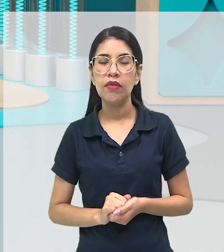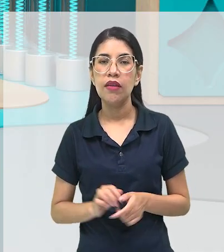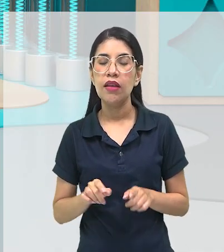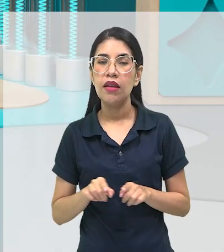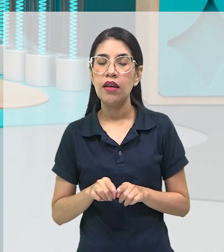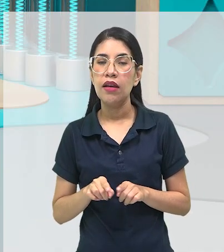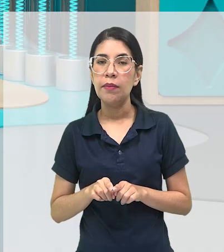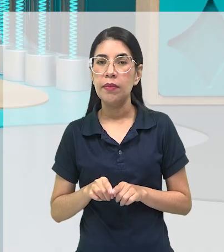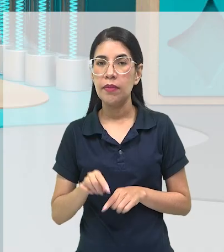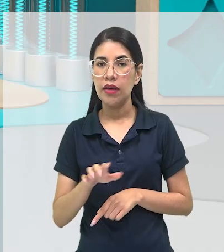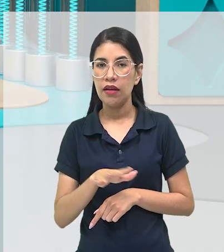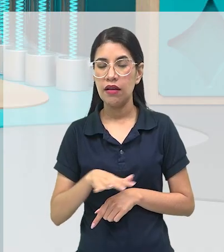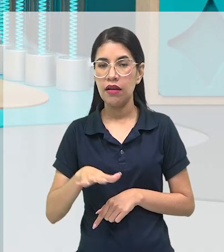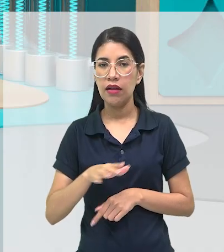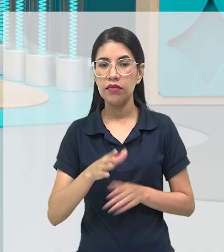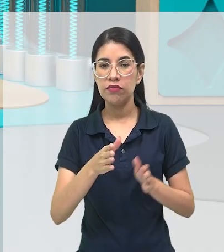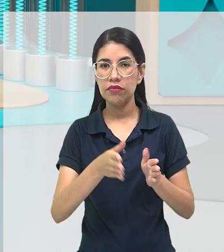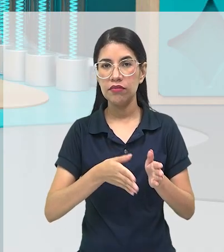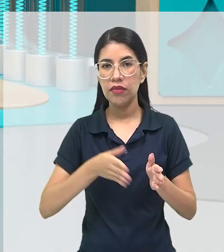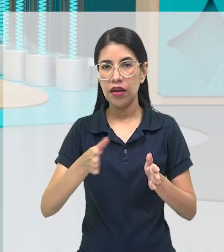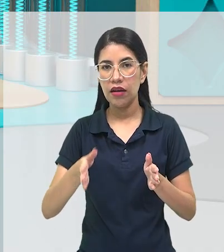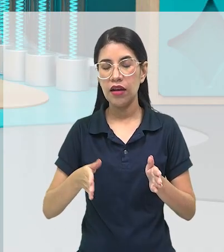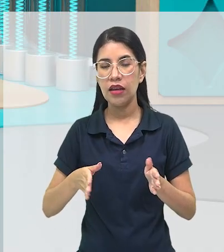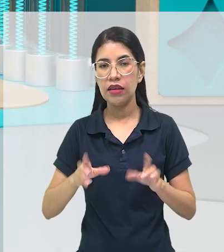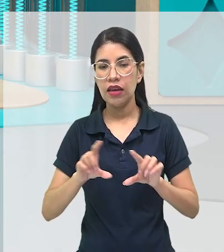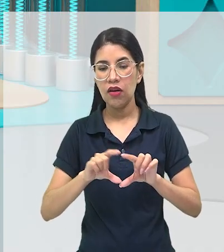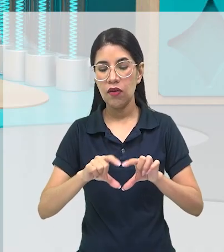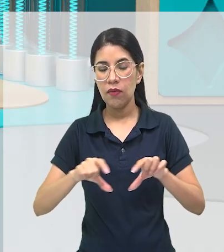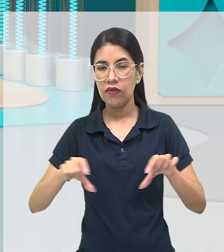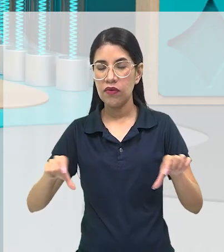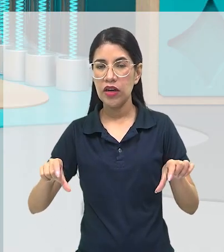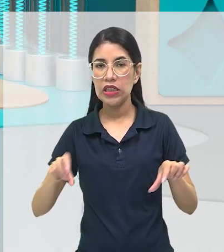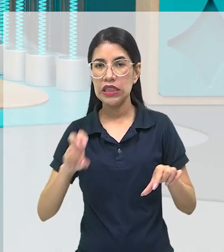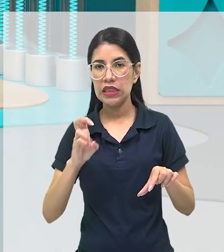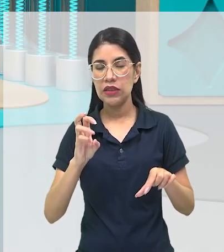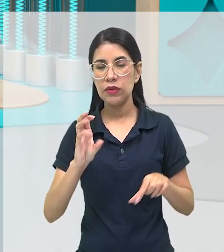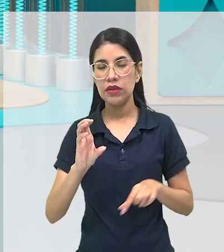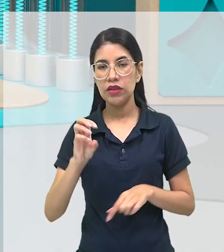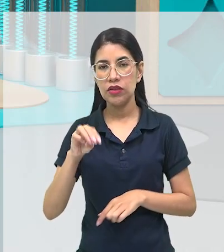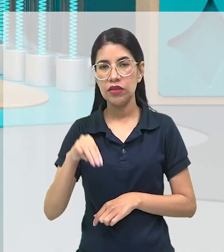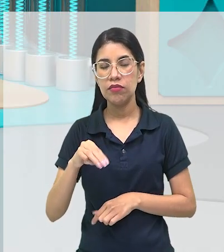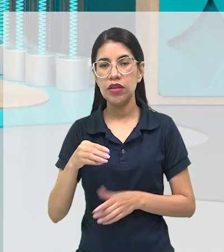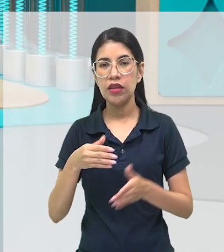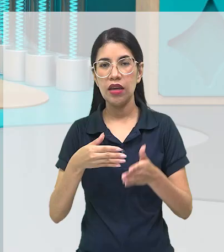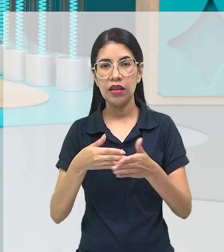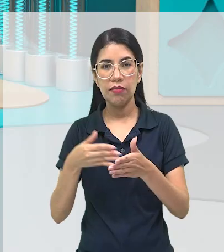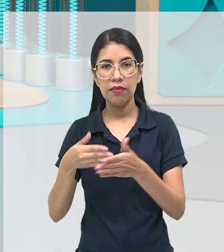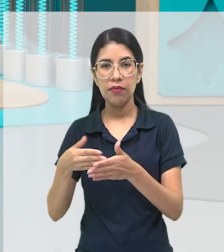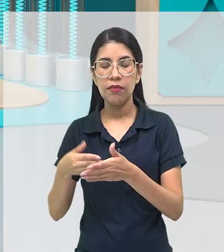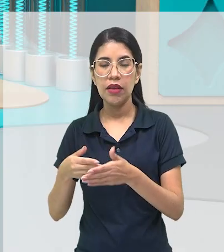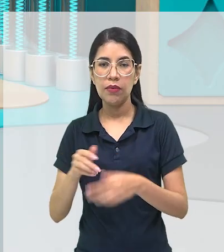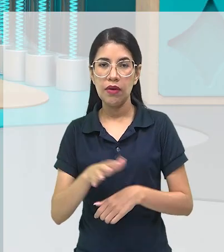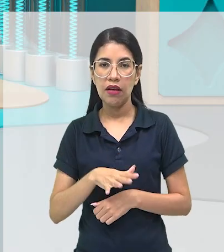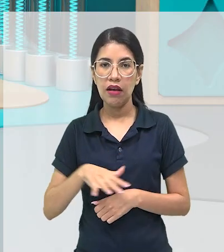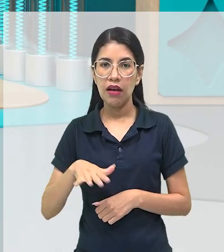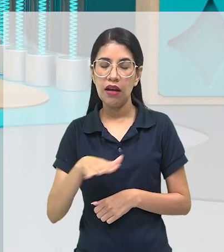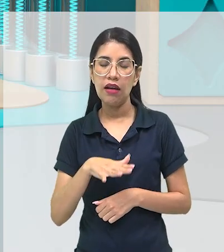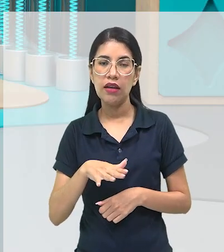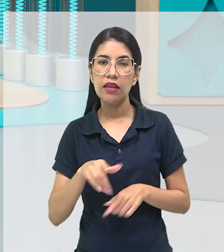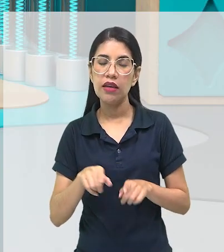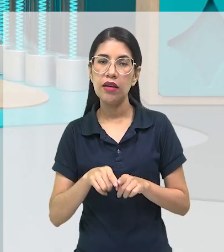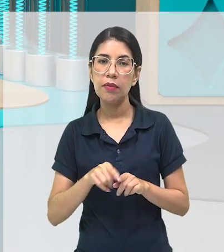marcações na quadra elas são feitas com faixas ali de 5 centímetros de largura e elas delimitam, além da caixa de serviço,